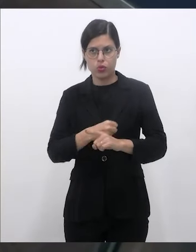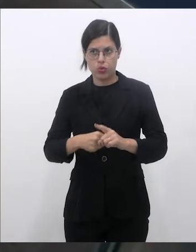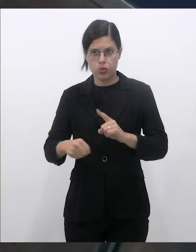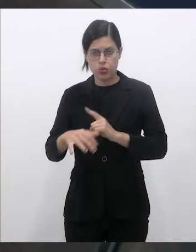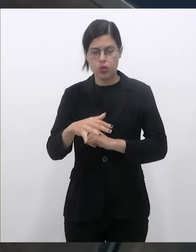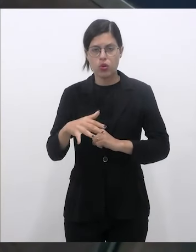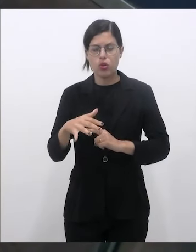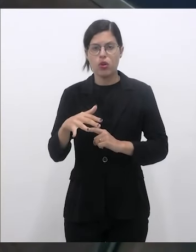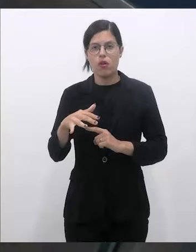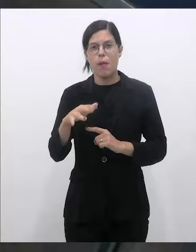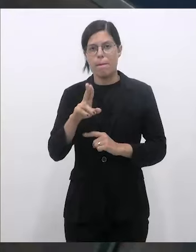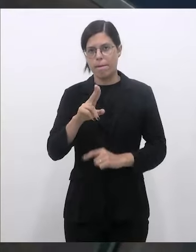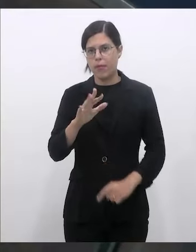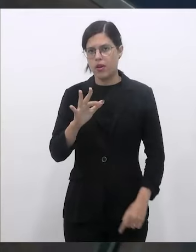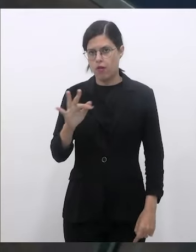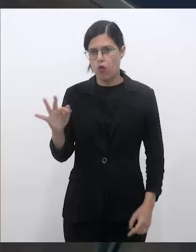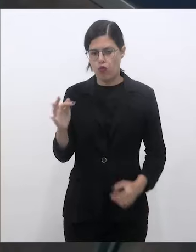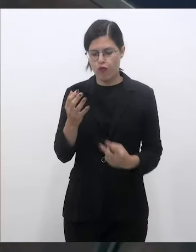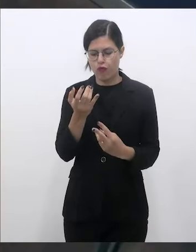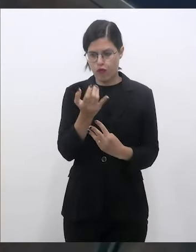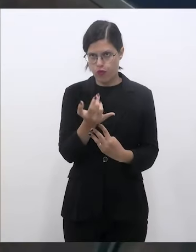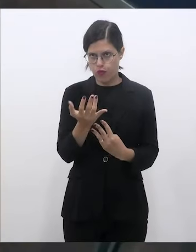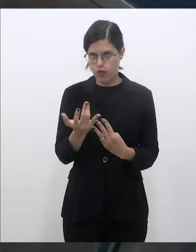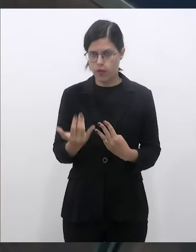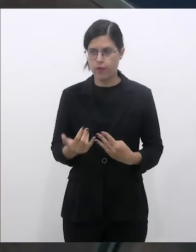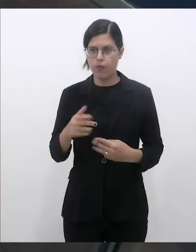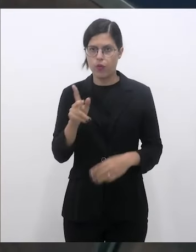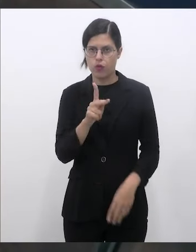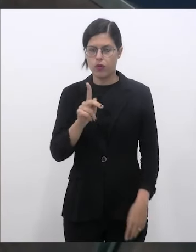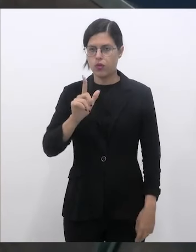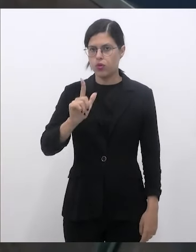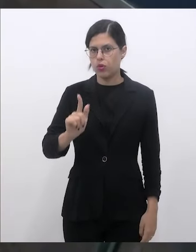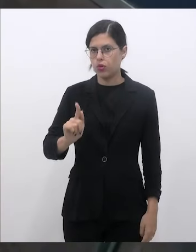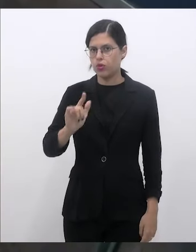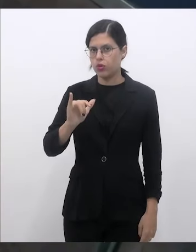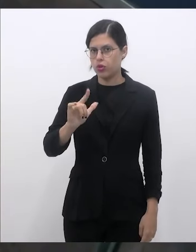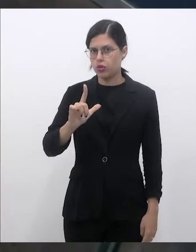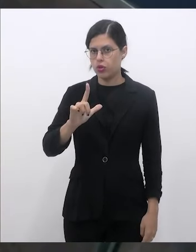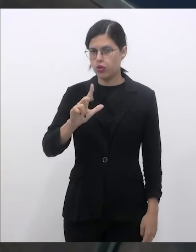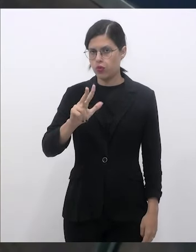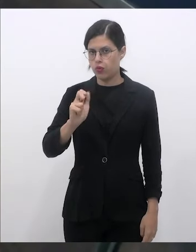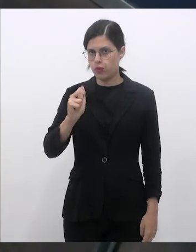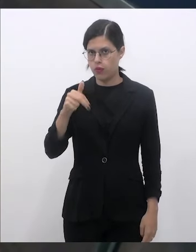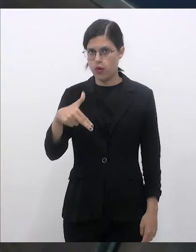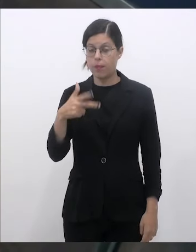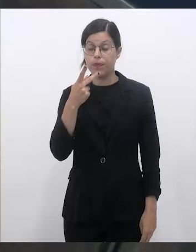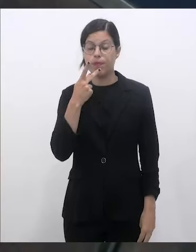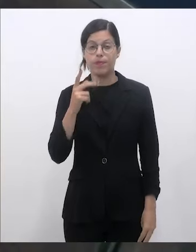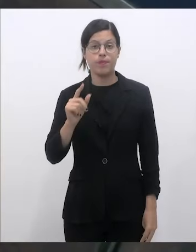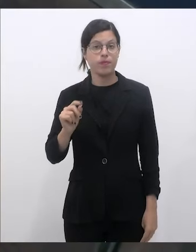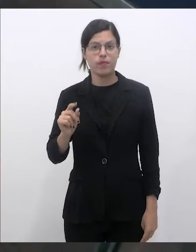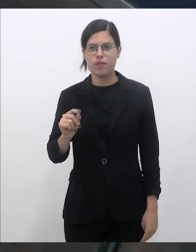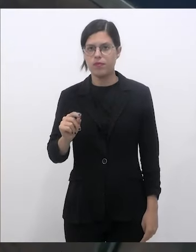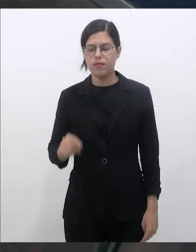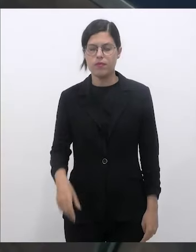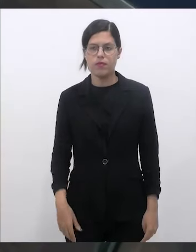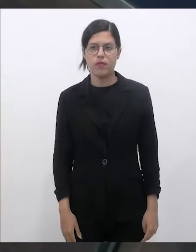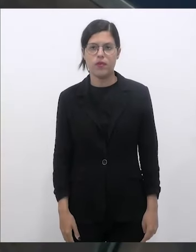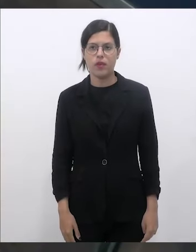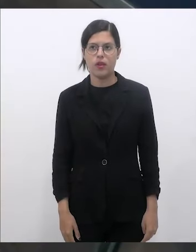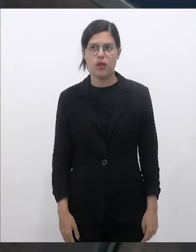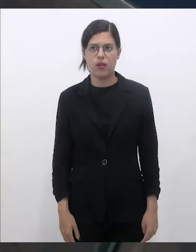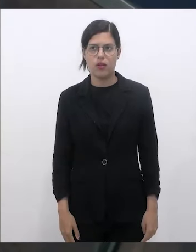em sociologia pela UF, um grande amigo meu, professor Gilvan. Ele falava o seguinte, olha, não dá